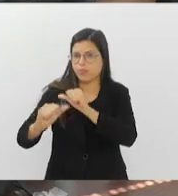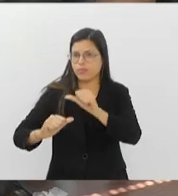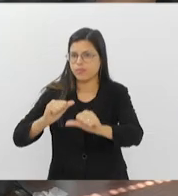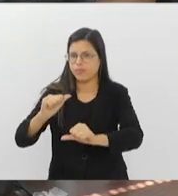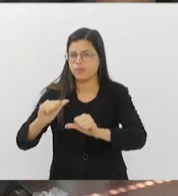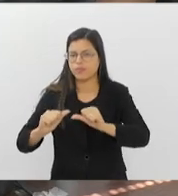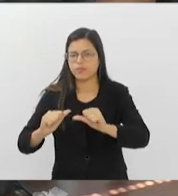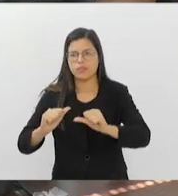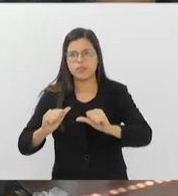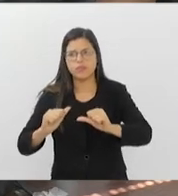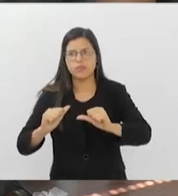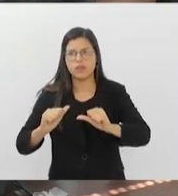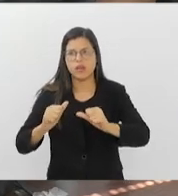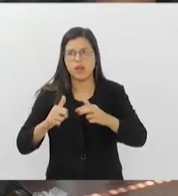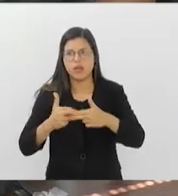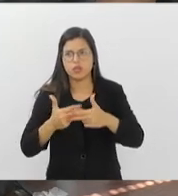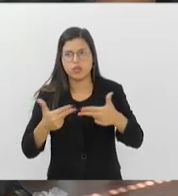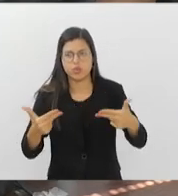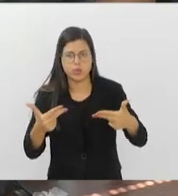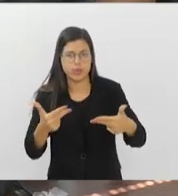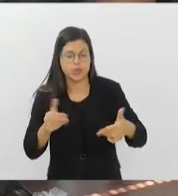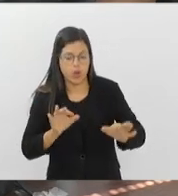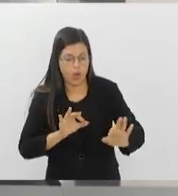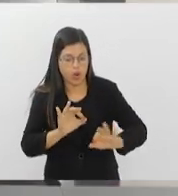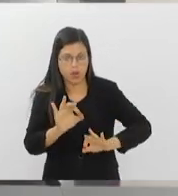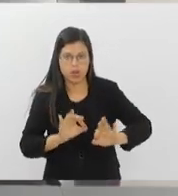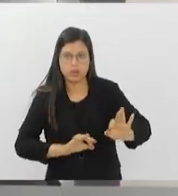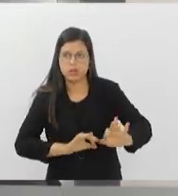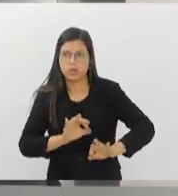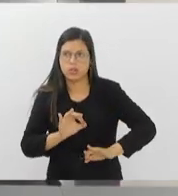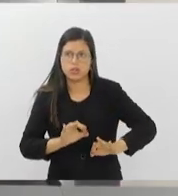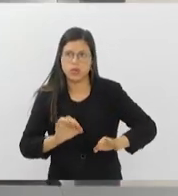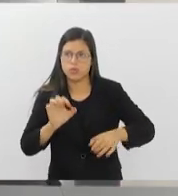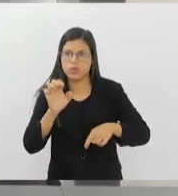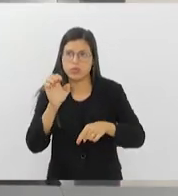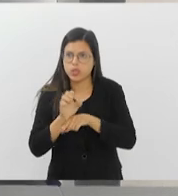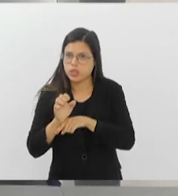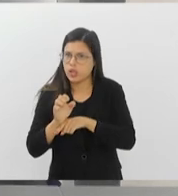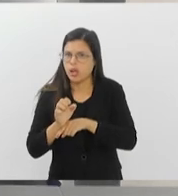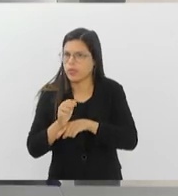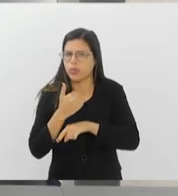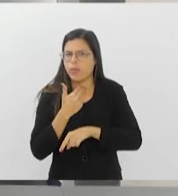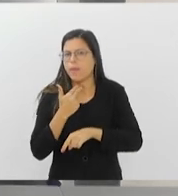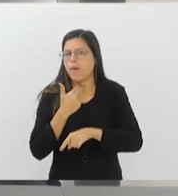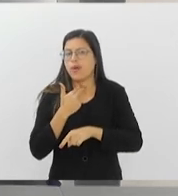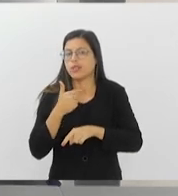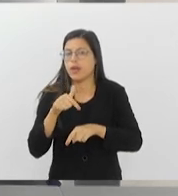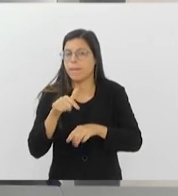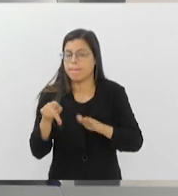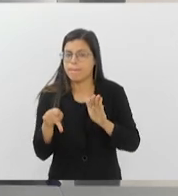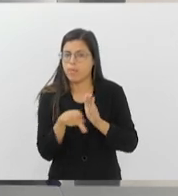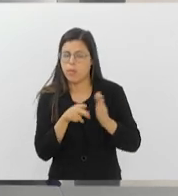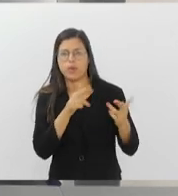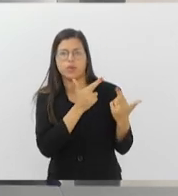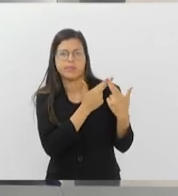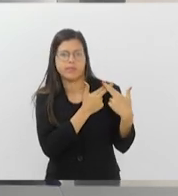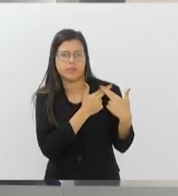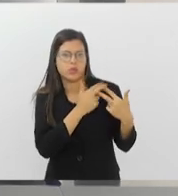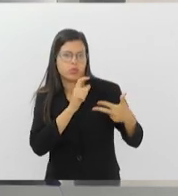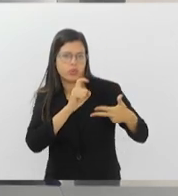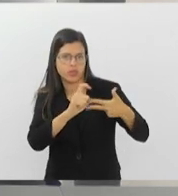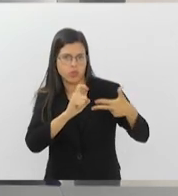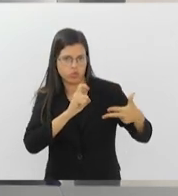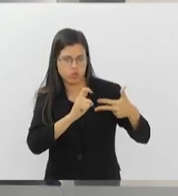à organização nem do próprio Estado do Rio de Janeiro. Isso é competência do Poder Executivo. A gente, por óbvio, também